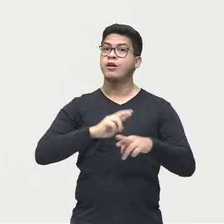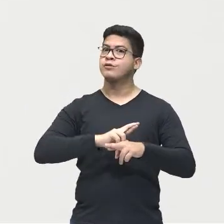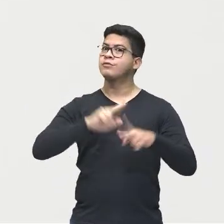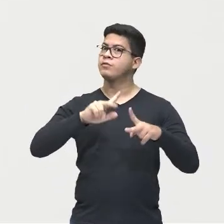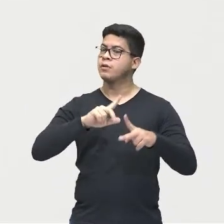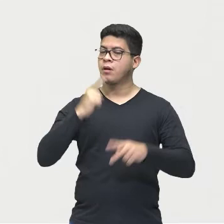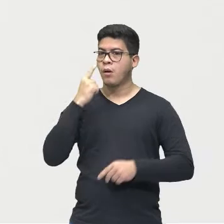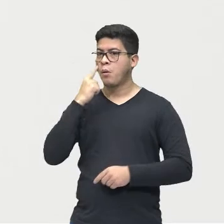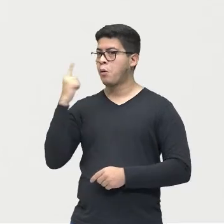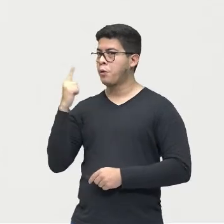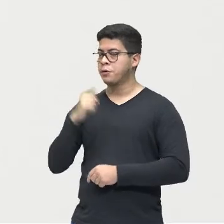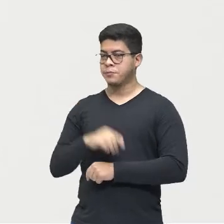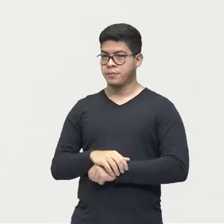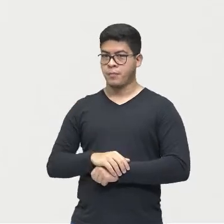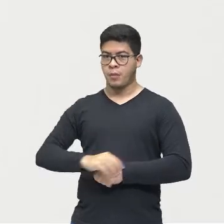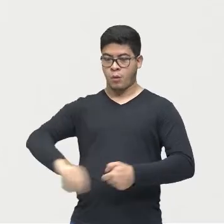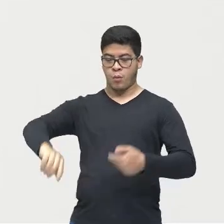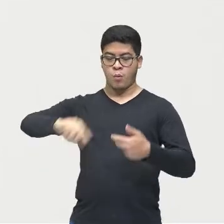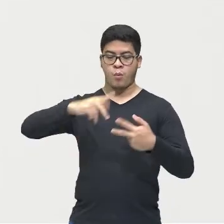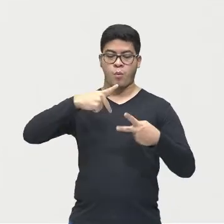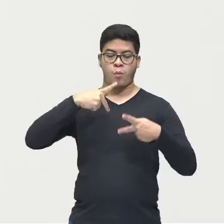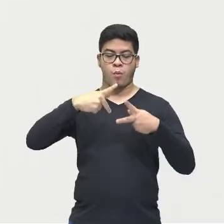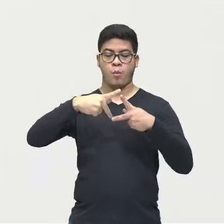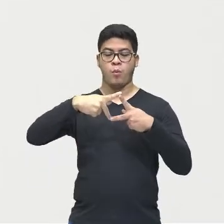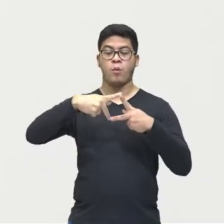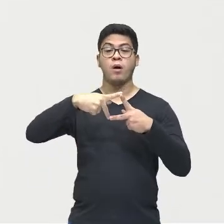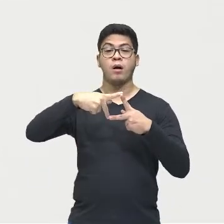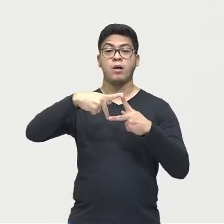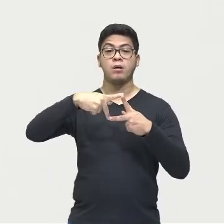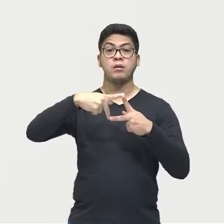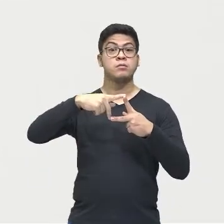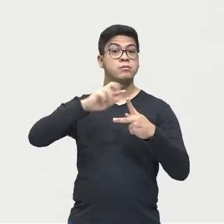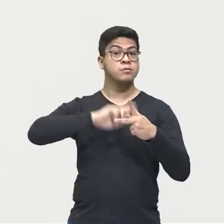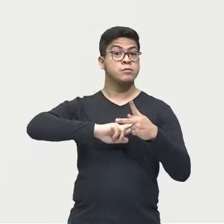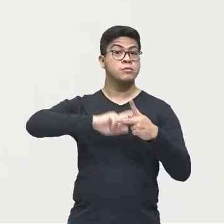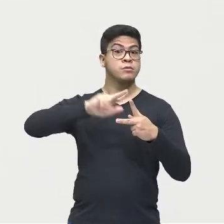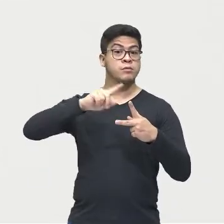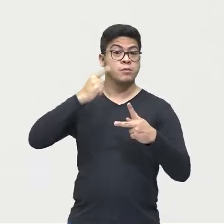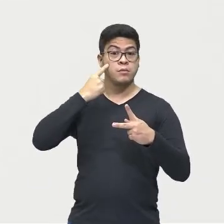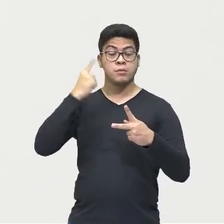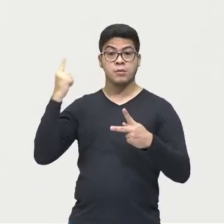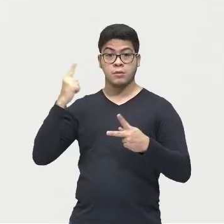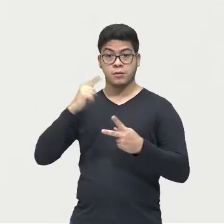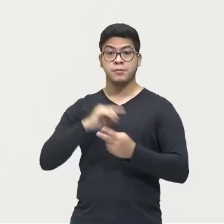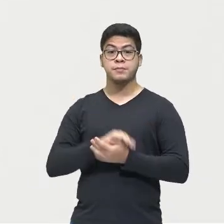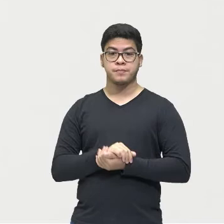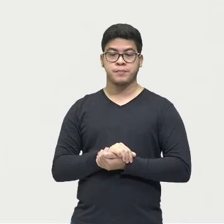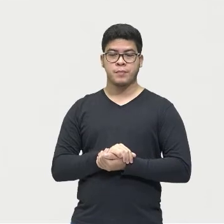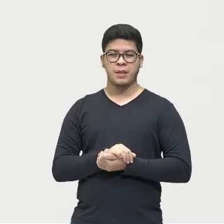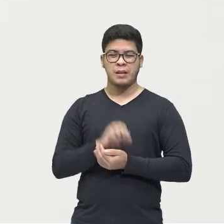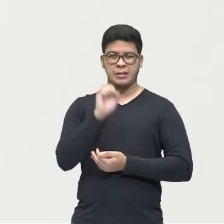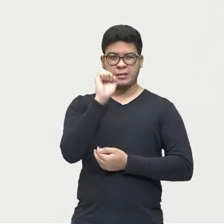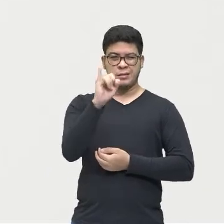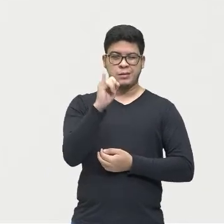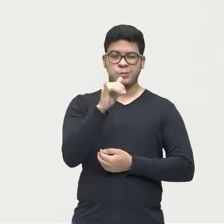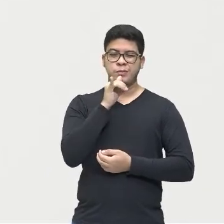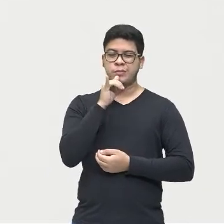necessariamente todos os outros lados também devem ser igual a 2.